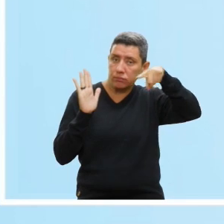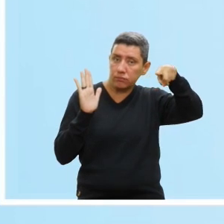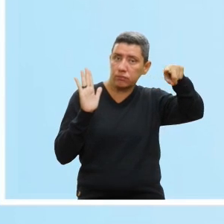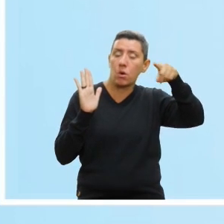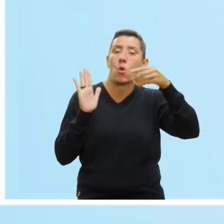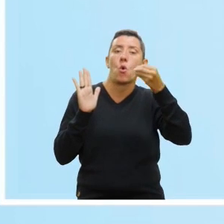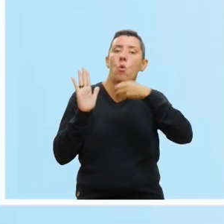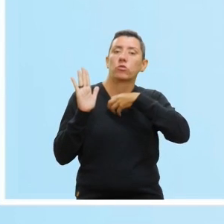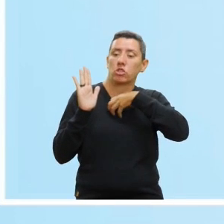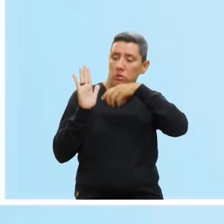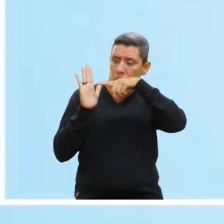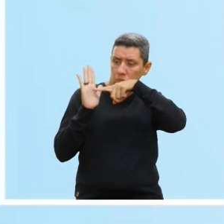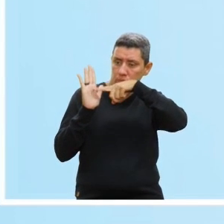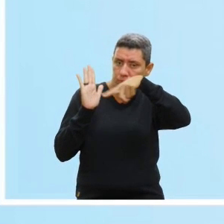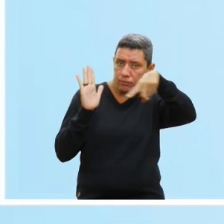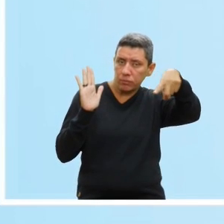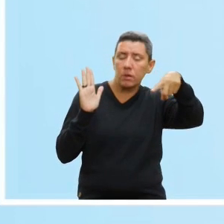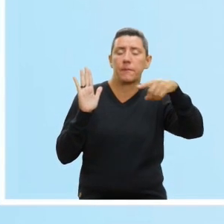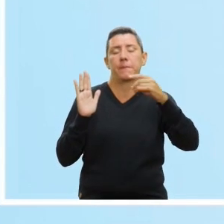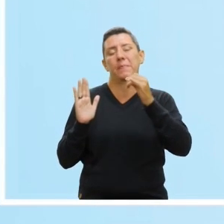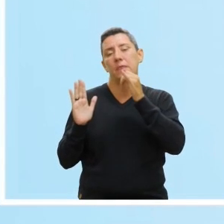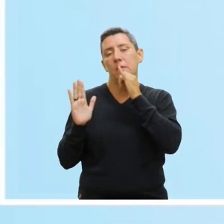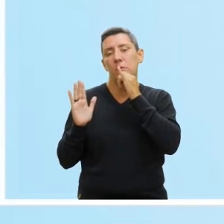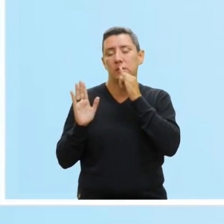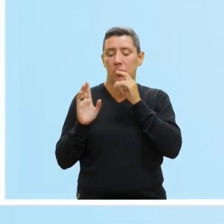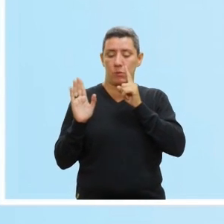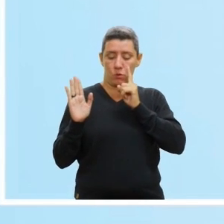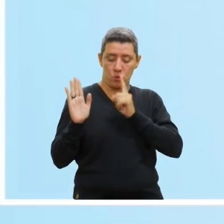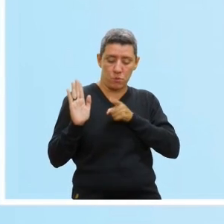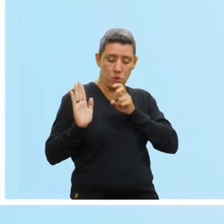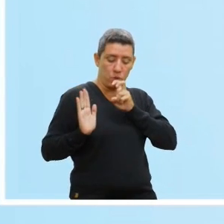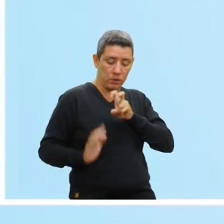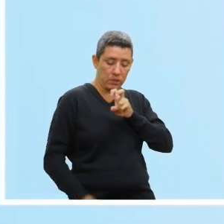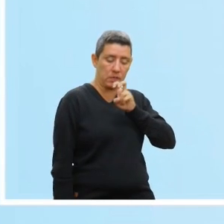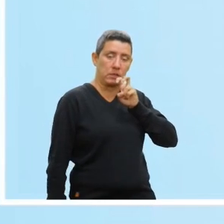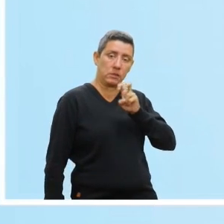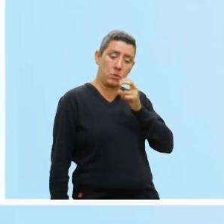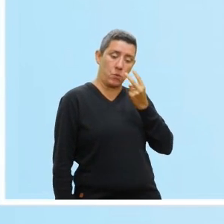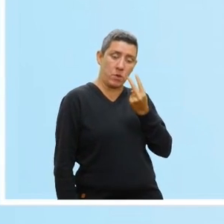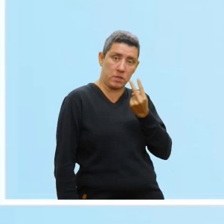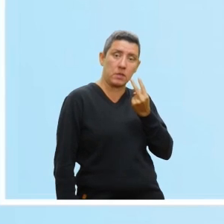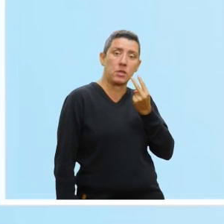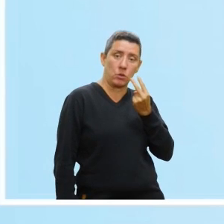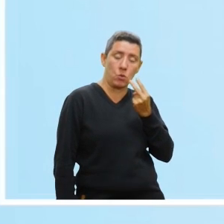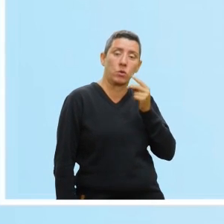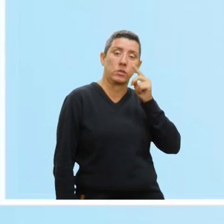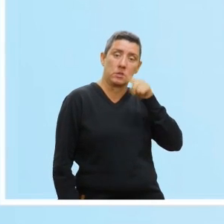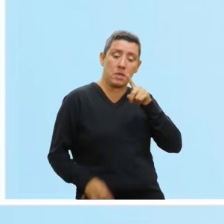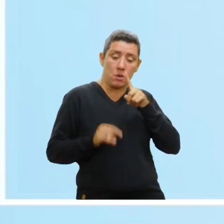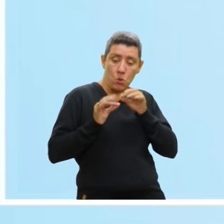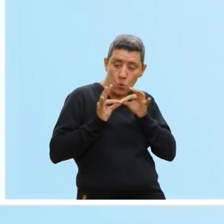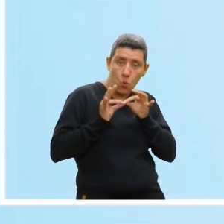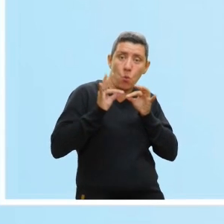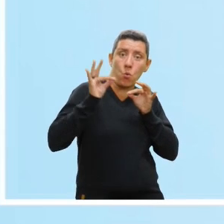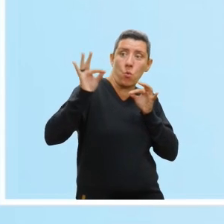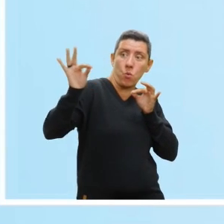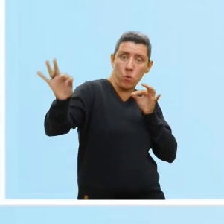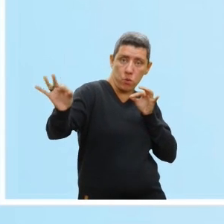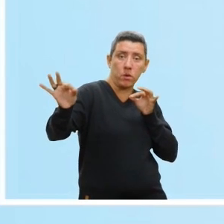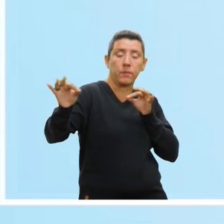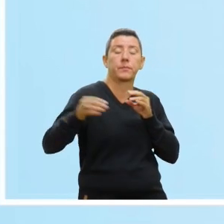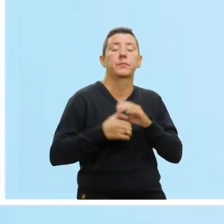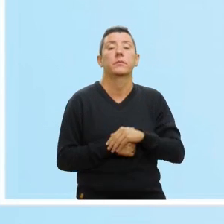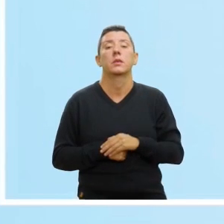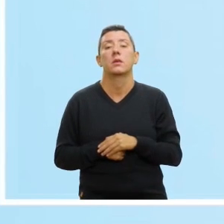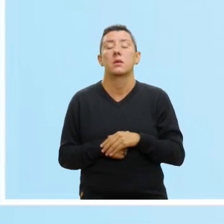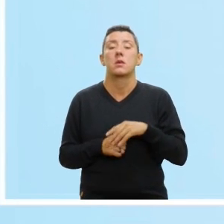tá? Então, pegar um exemplo aqui, a gente tem 1552,52 nanômetro, ele é um comprimento de onda, né? Ele